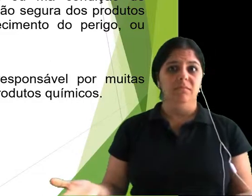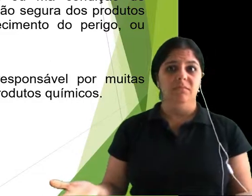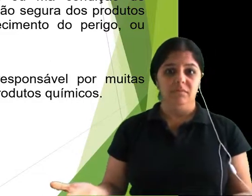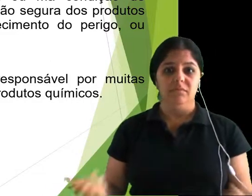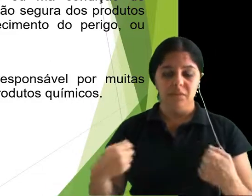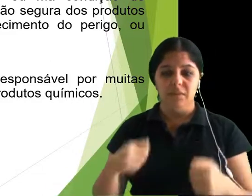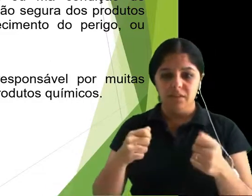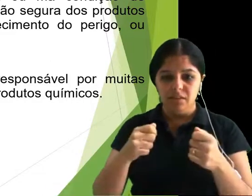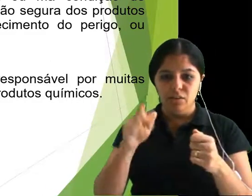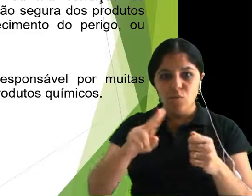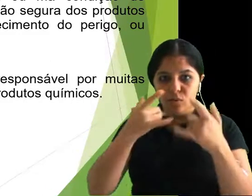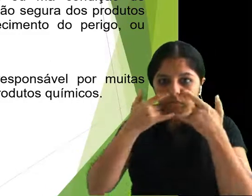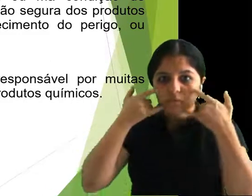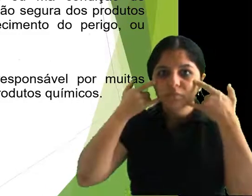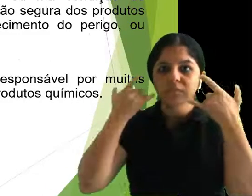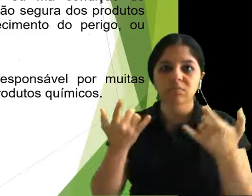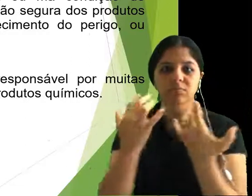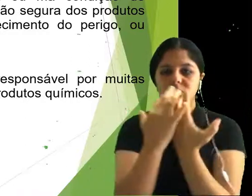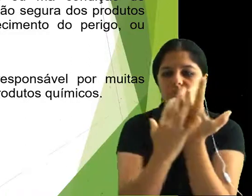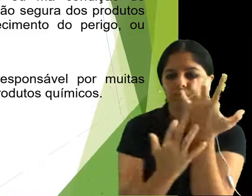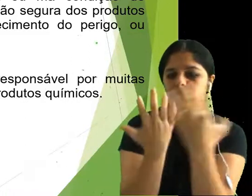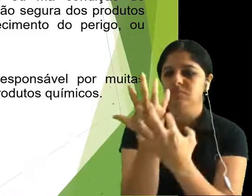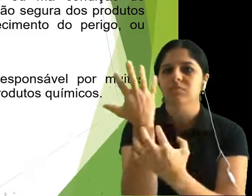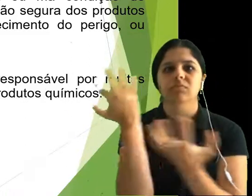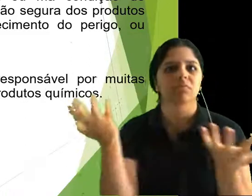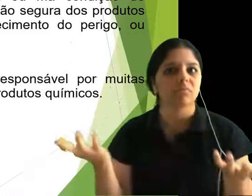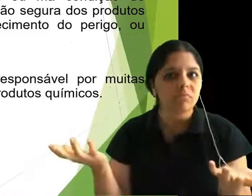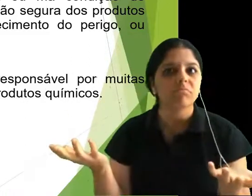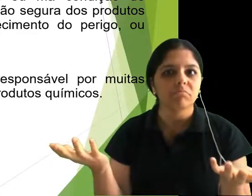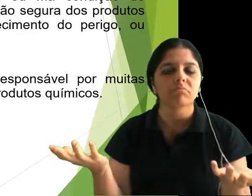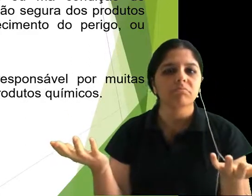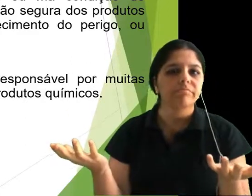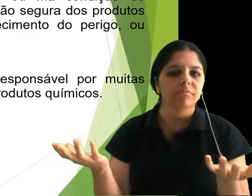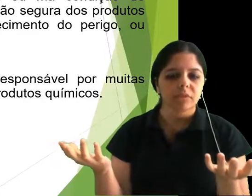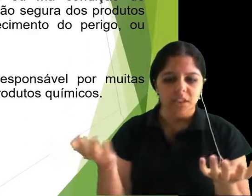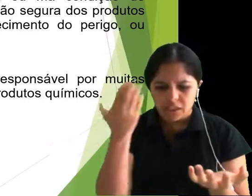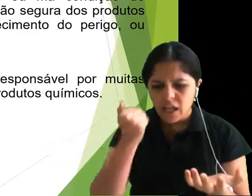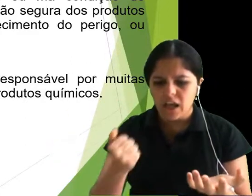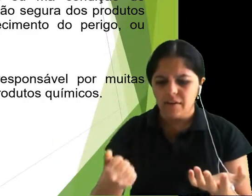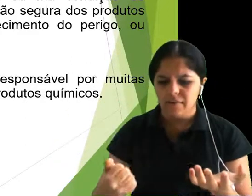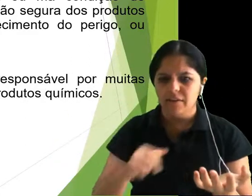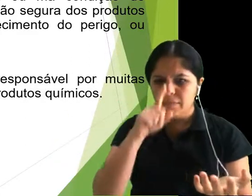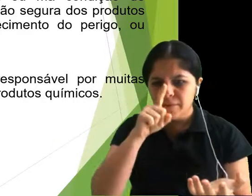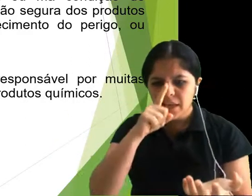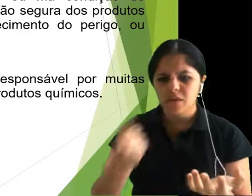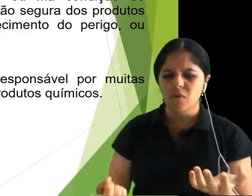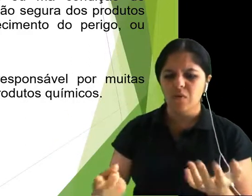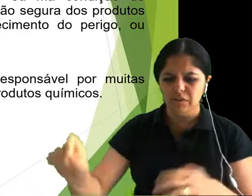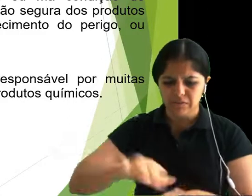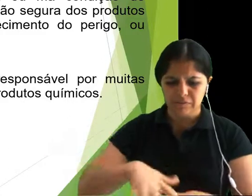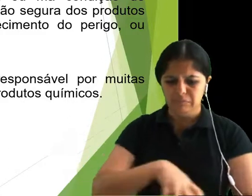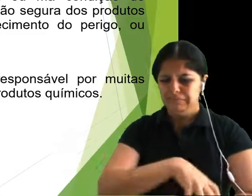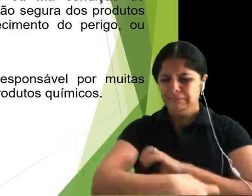tem que pôr uma máscara, tem que pôr uma luva ao manusear. É um ácido que vai queimar a sua pele. Você tem que se